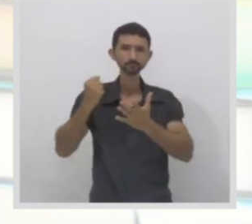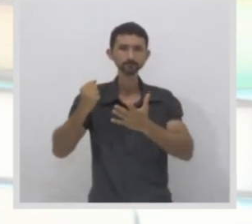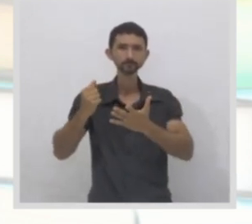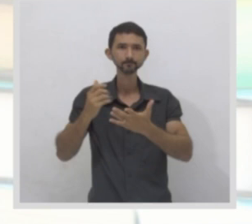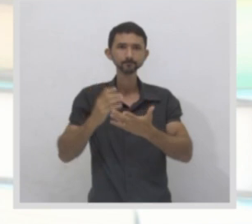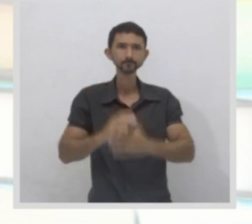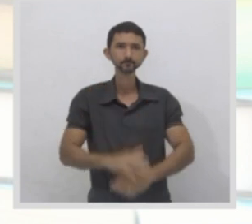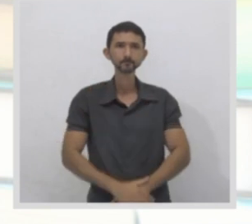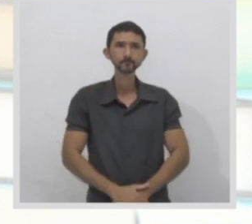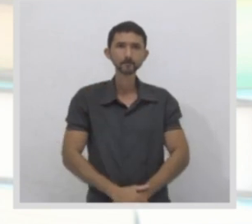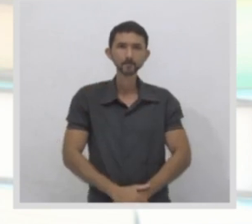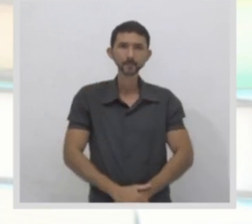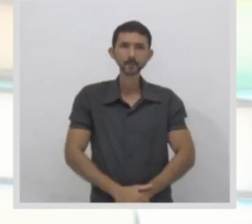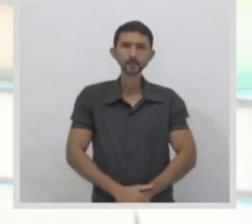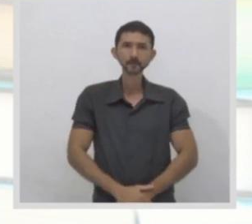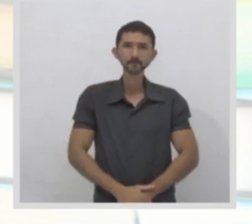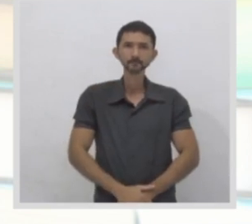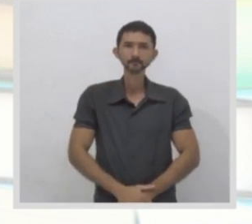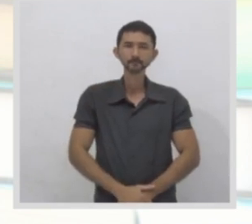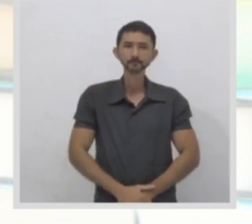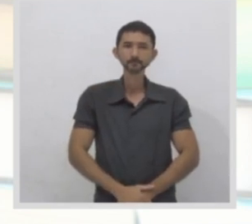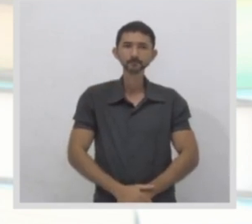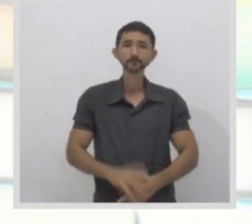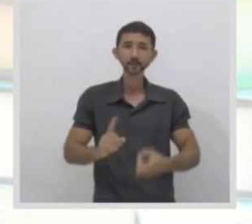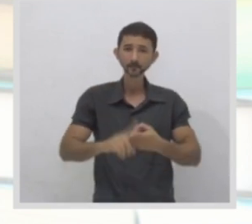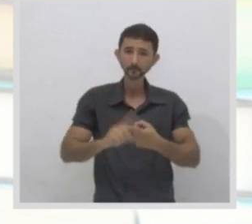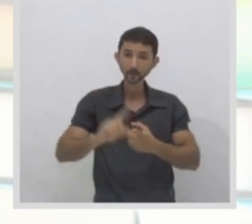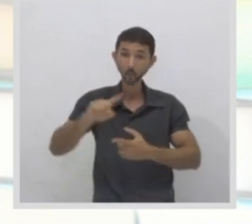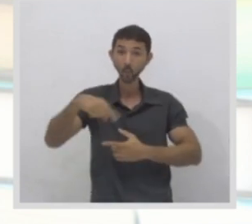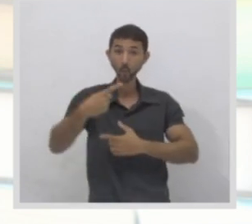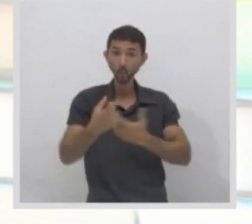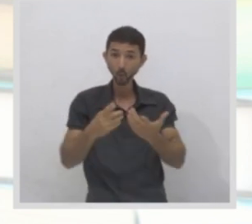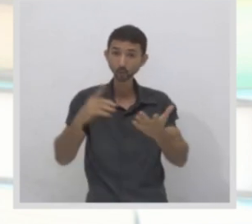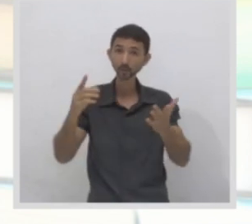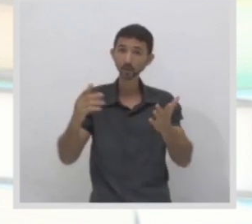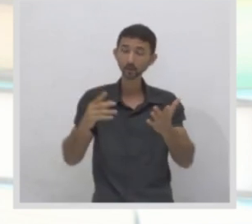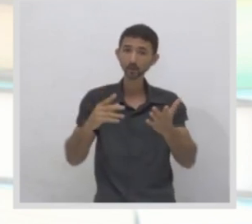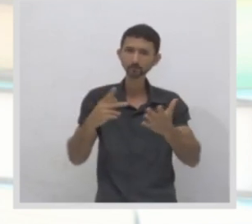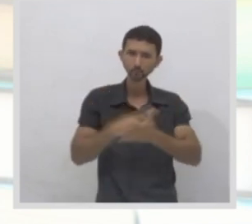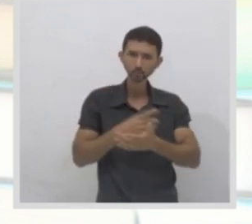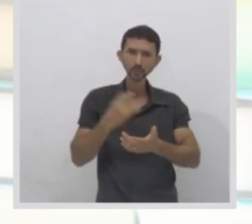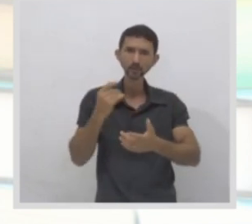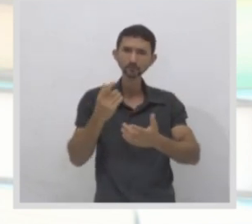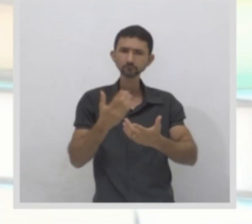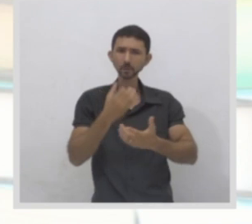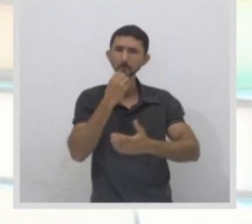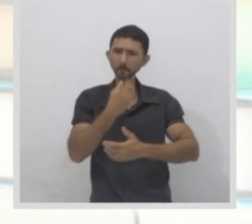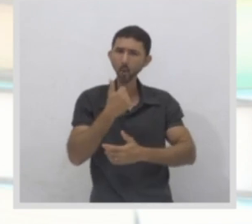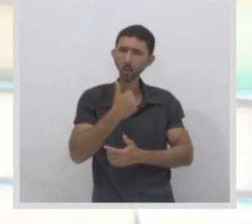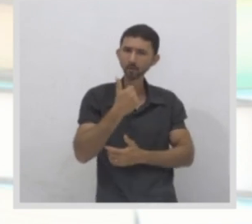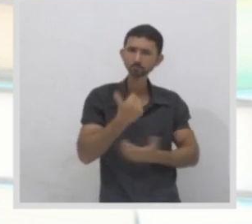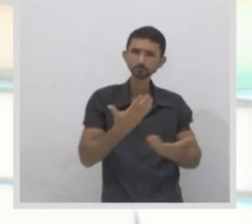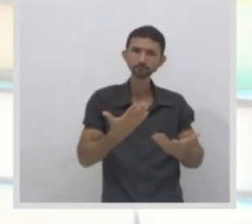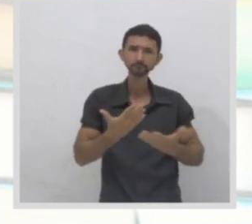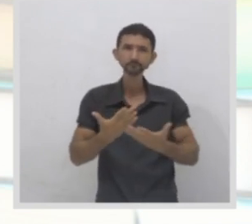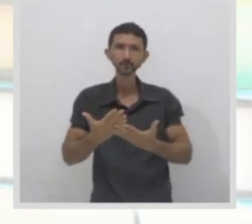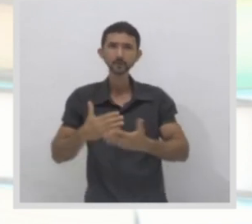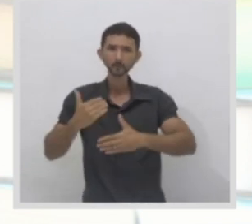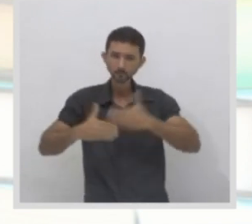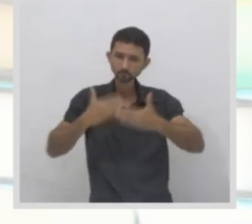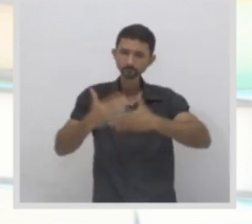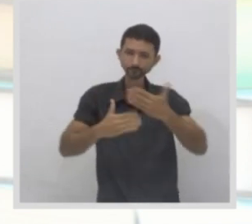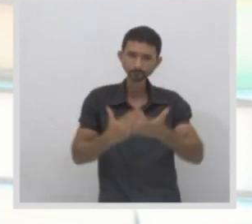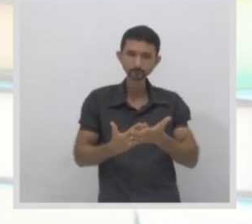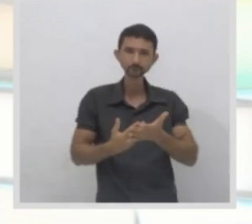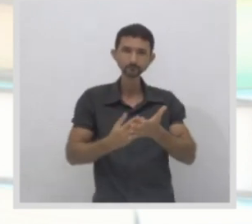Tá? E nós temos uma outra consequência positiva agora, né, é que, a partir da inexistência do Tratado